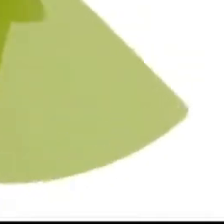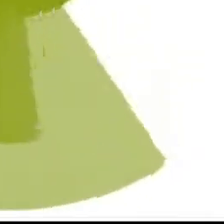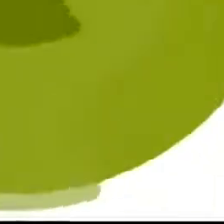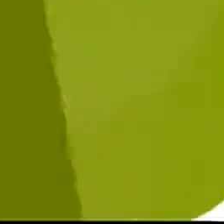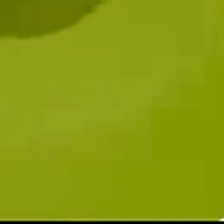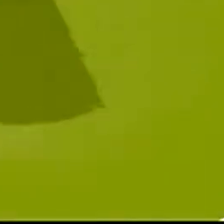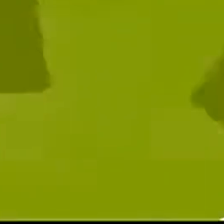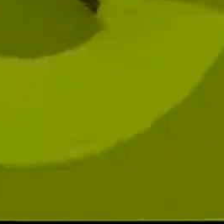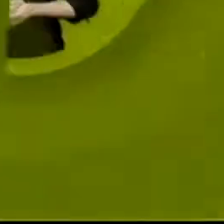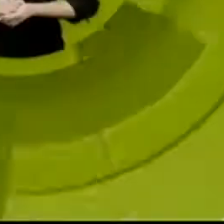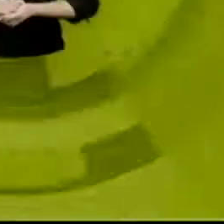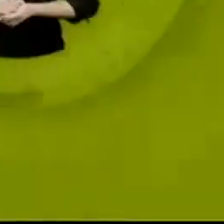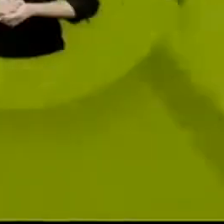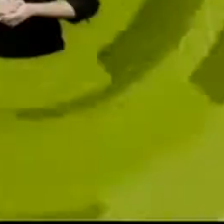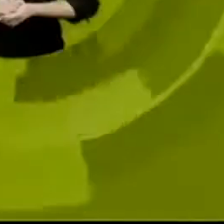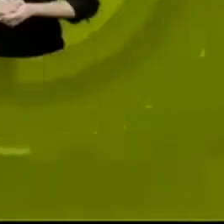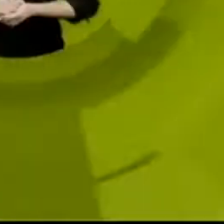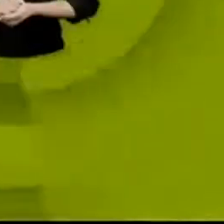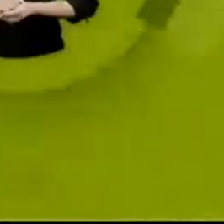e